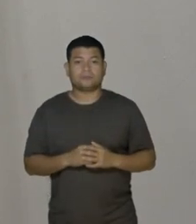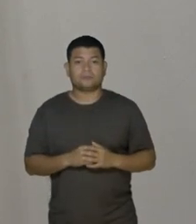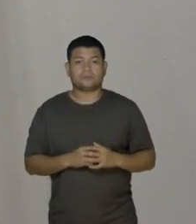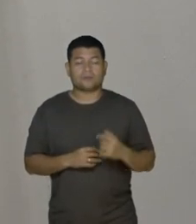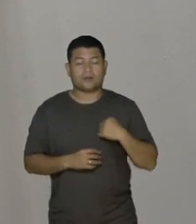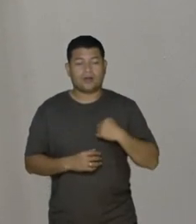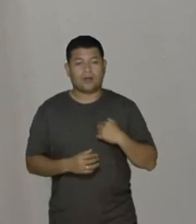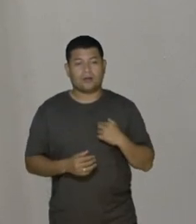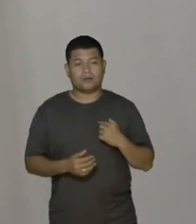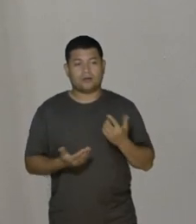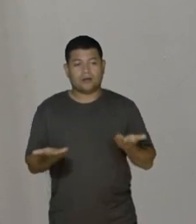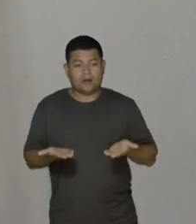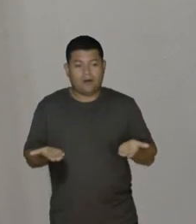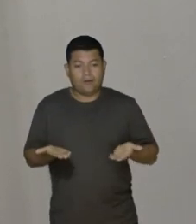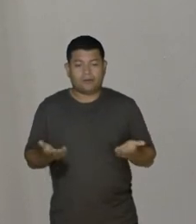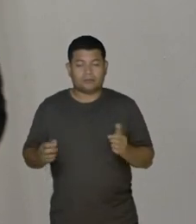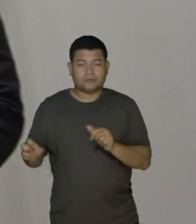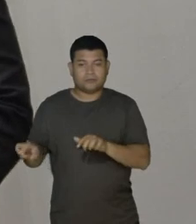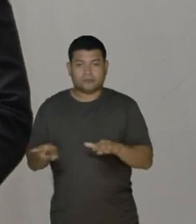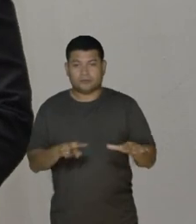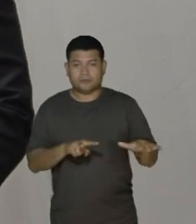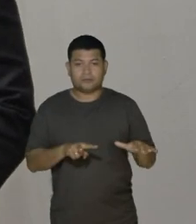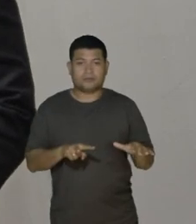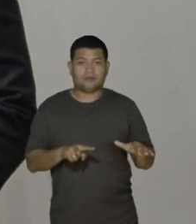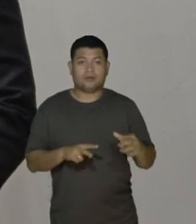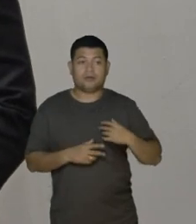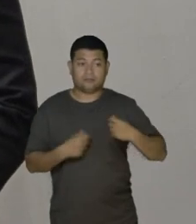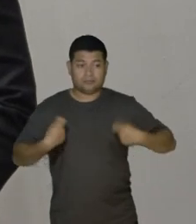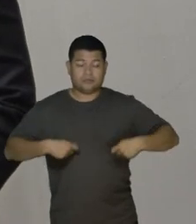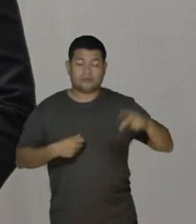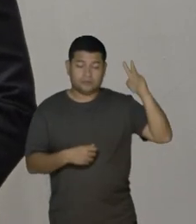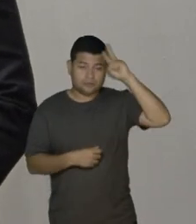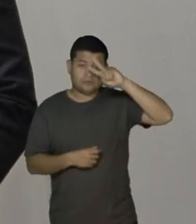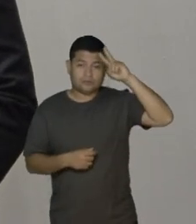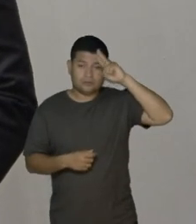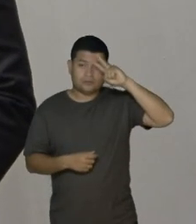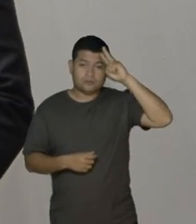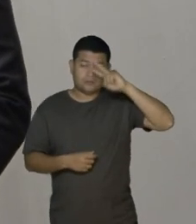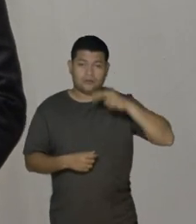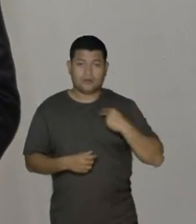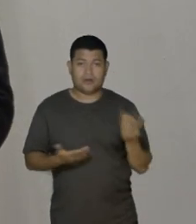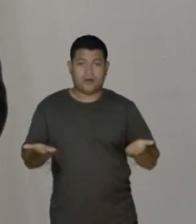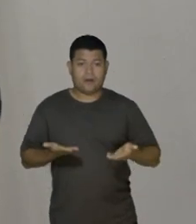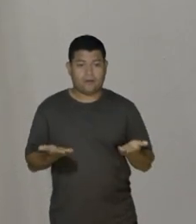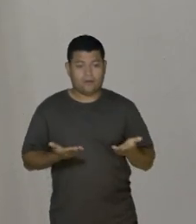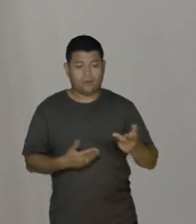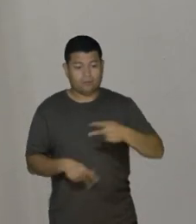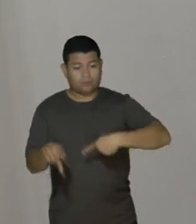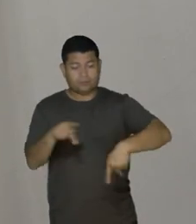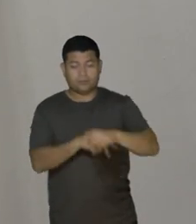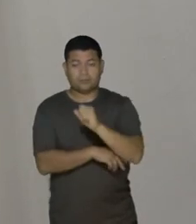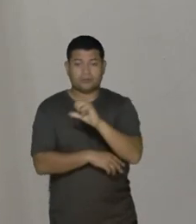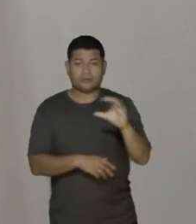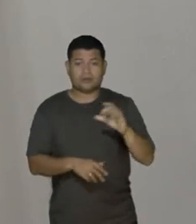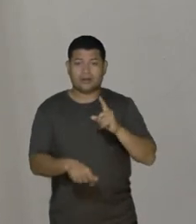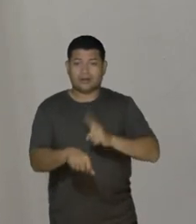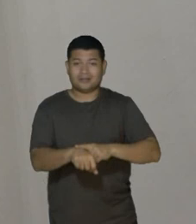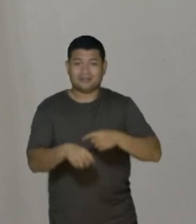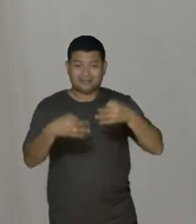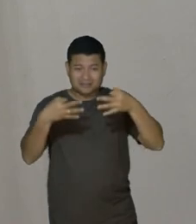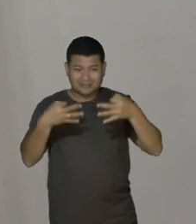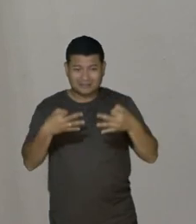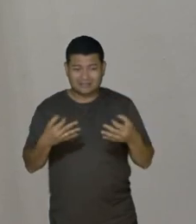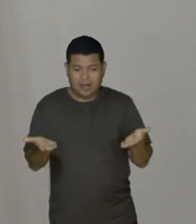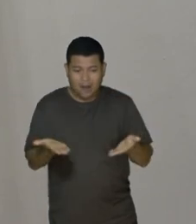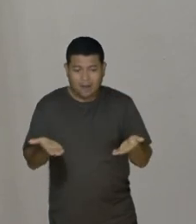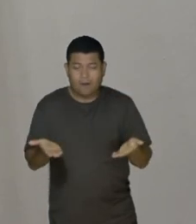essa semana sem relembrar aos catarinenses que, nesse exato momento, aqui no estado de